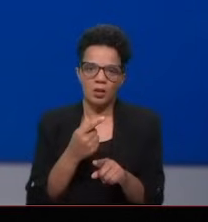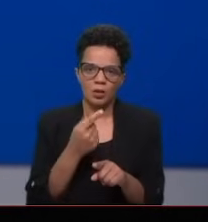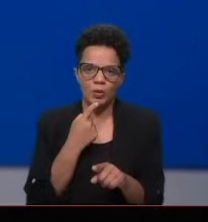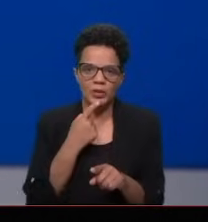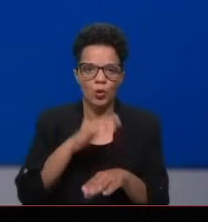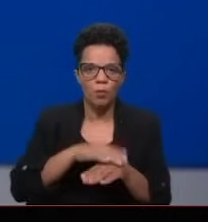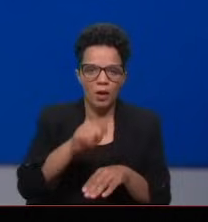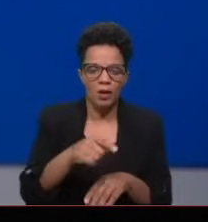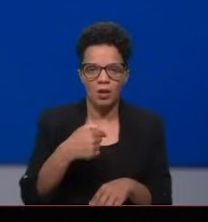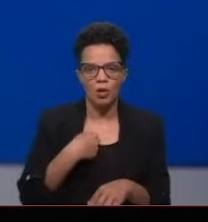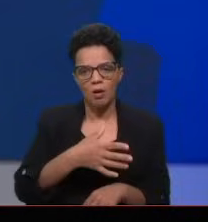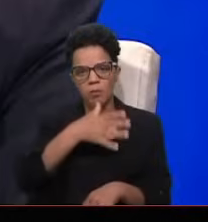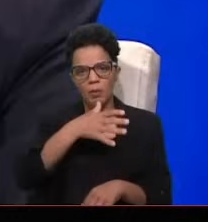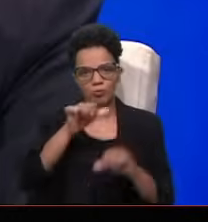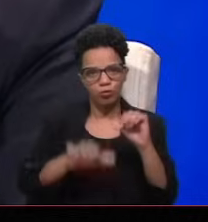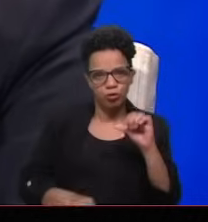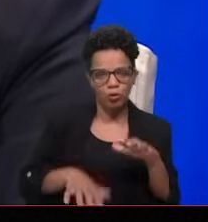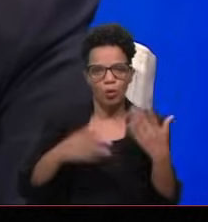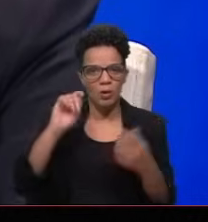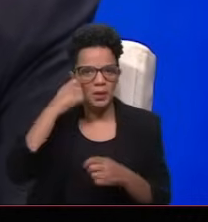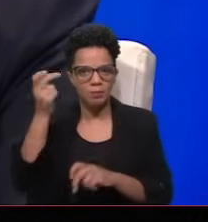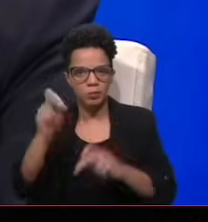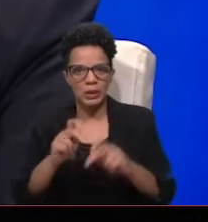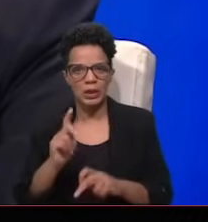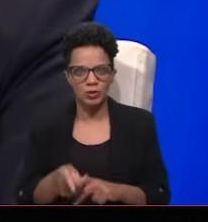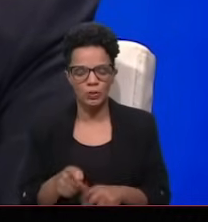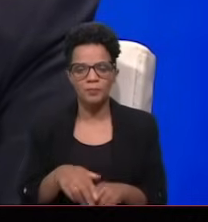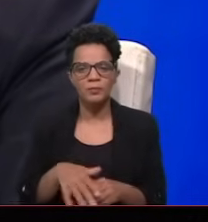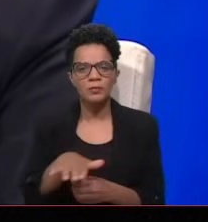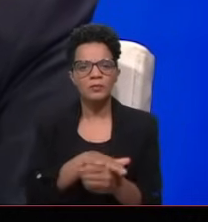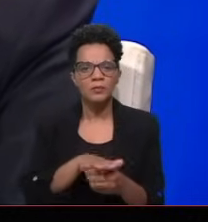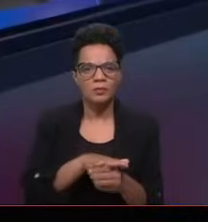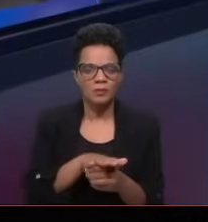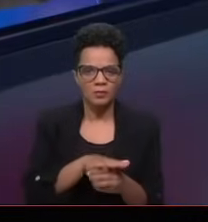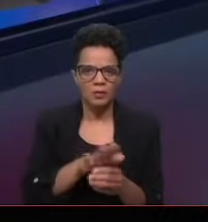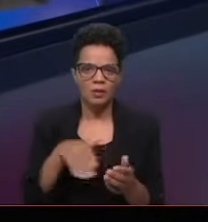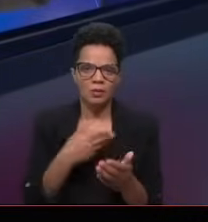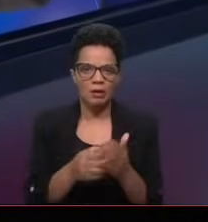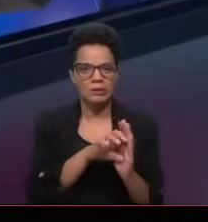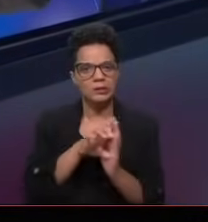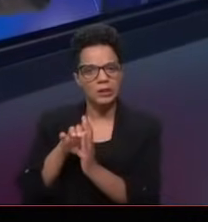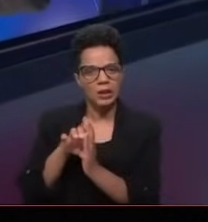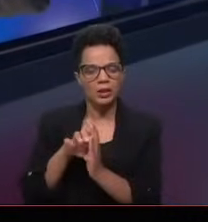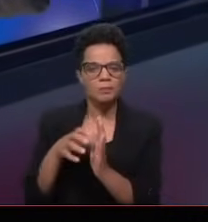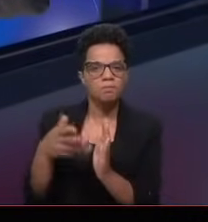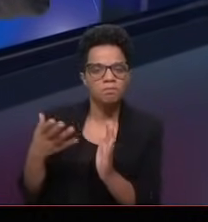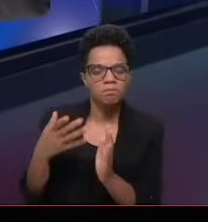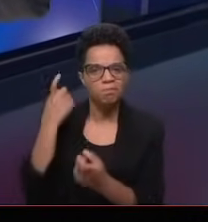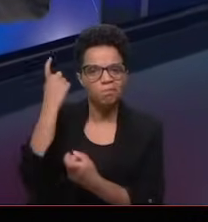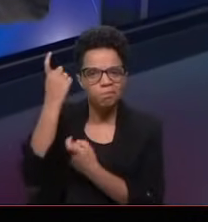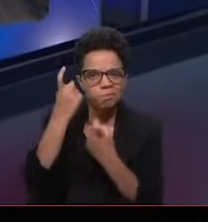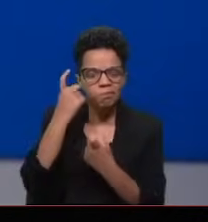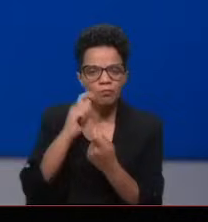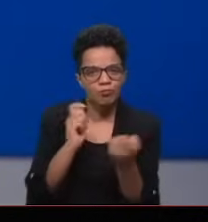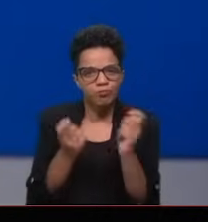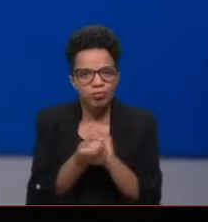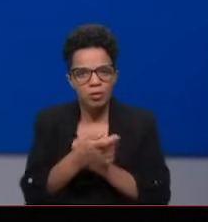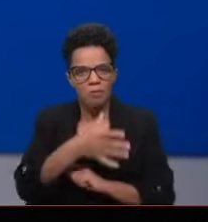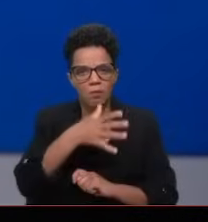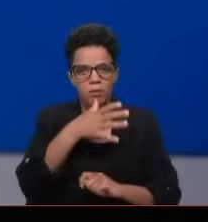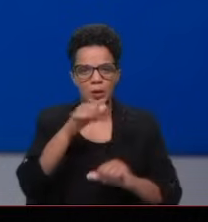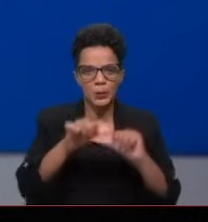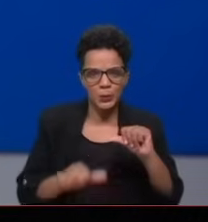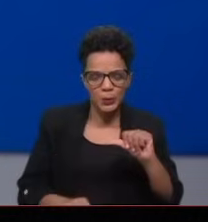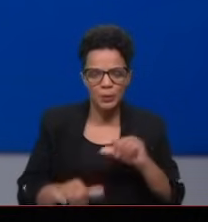mim entre um discurso e umas consequências é se estes casos não deviam fazer o chega concretamente a ponderar uma alteração do discurso o